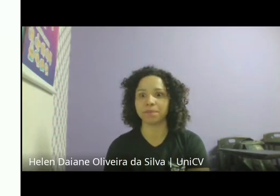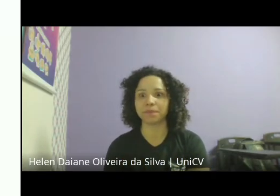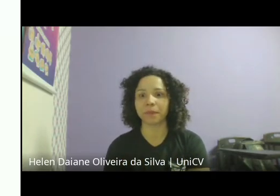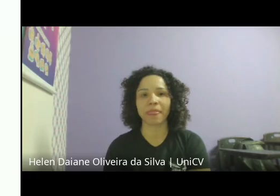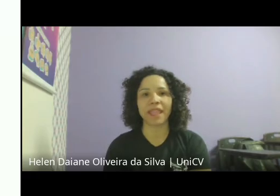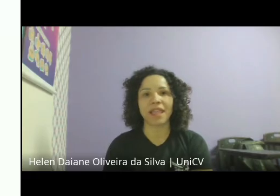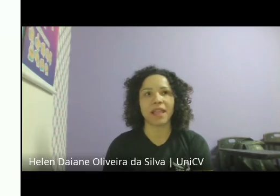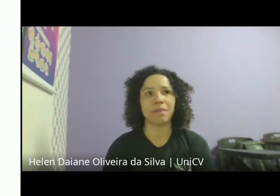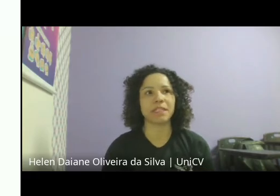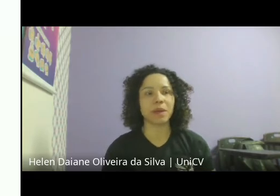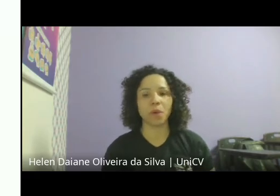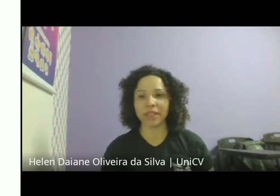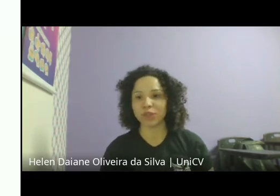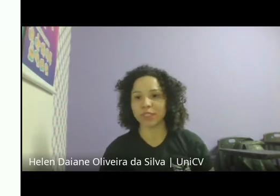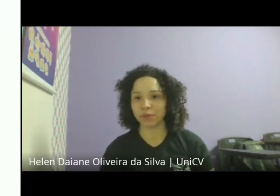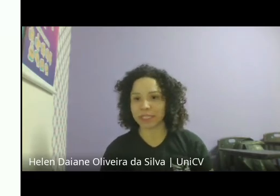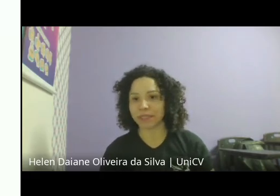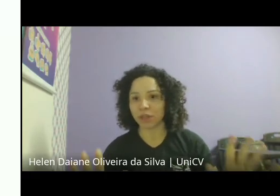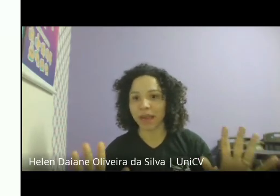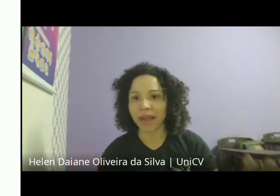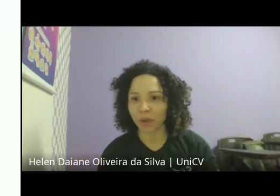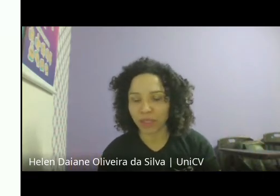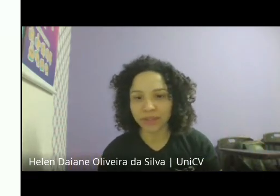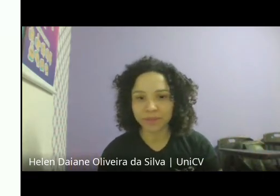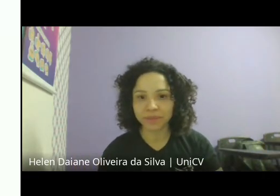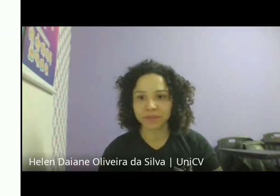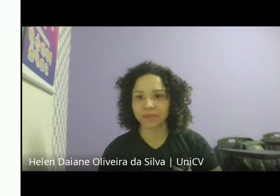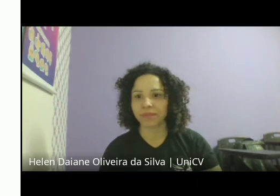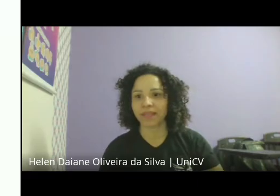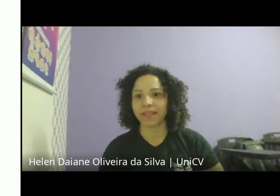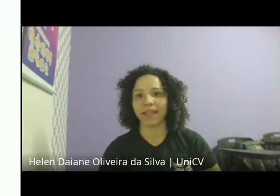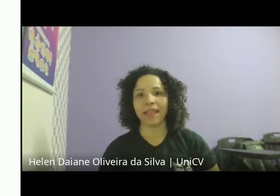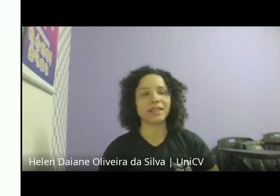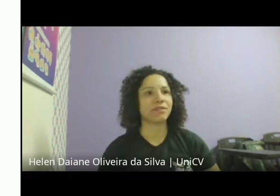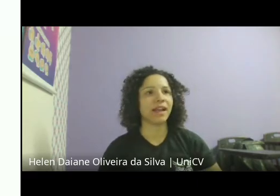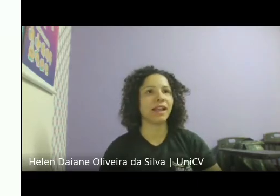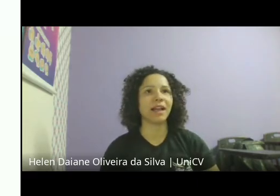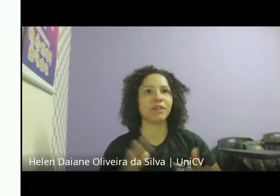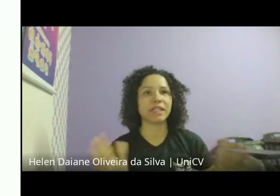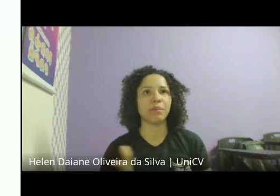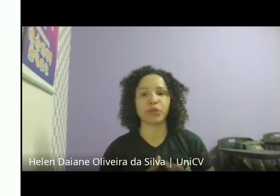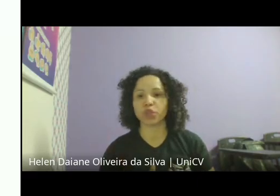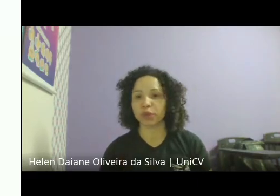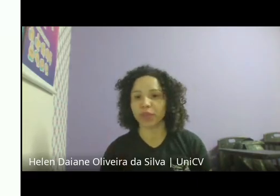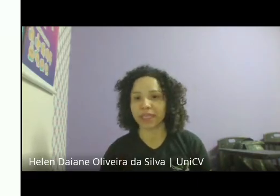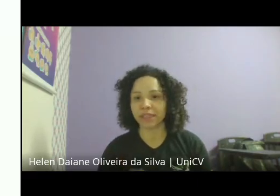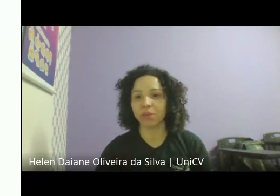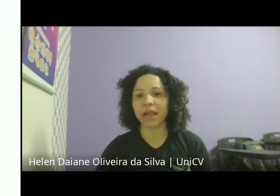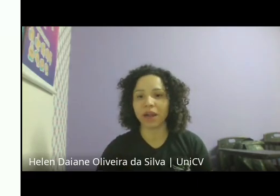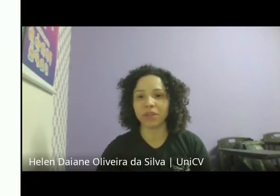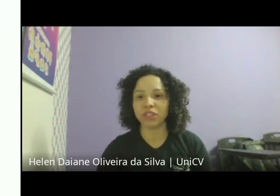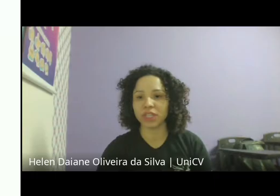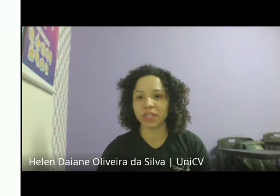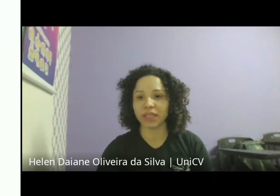expressão. É a mesma coisa de você, por exemplo, tá dando uma aula, né? Você vai lá, você é professor de português, tá